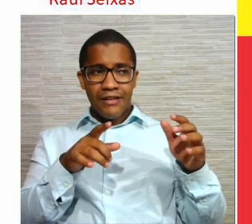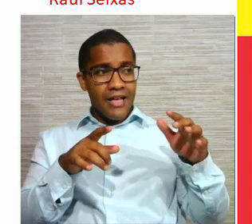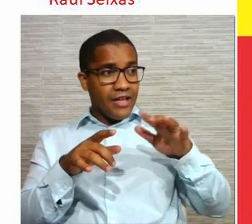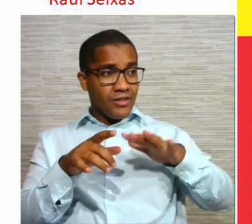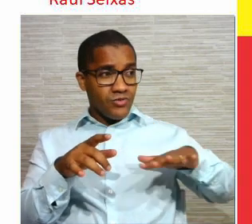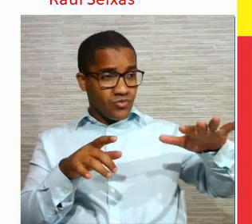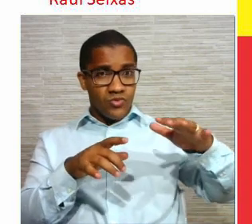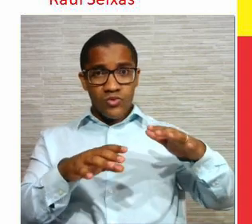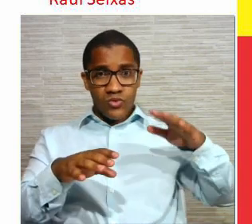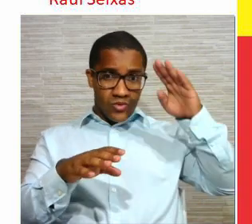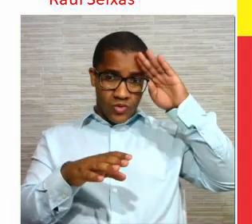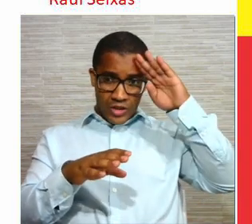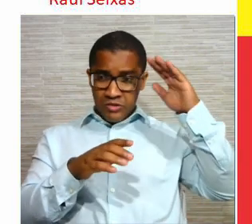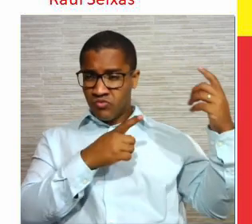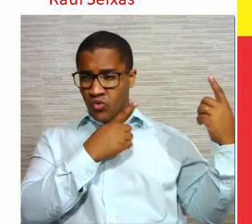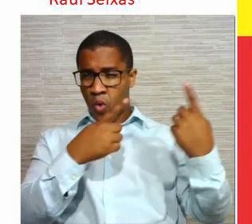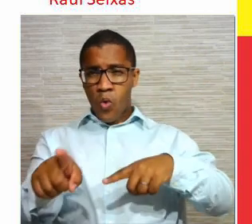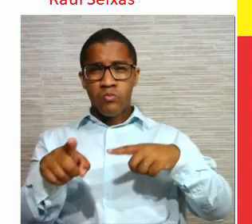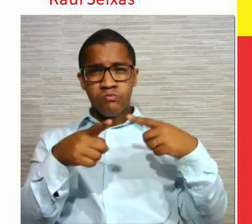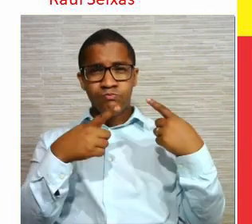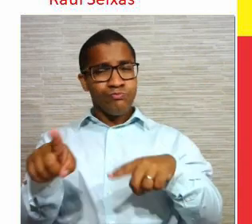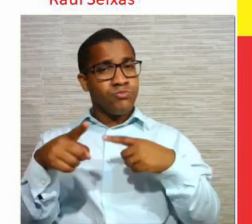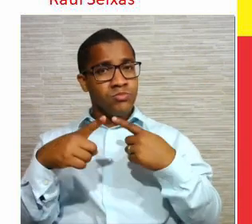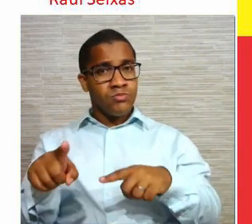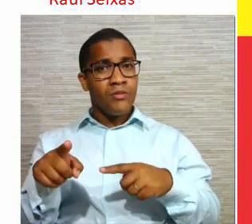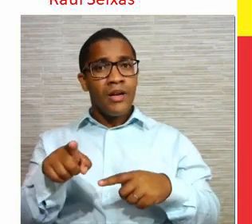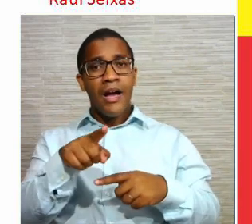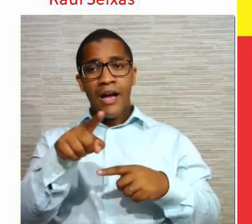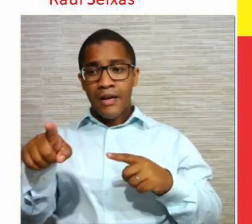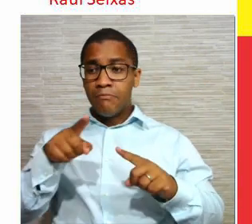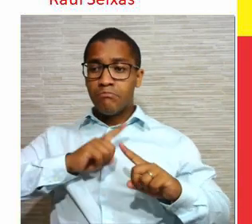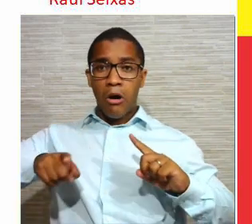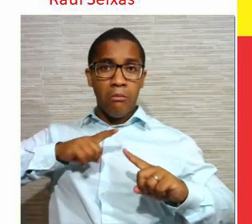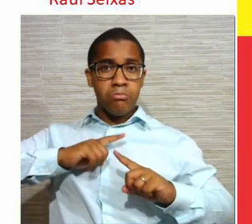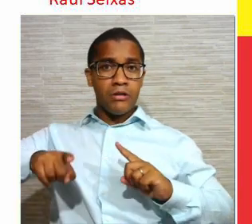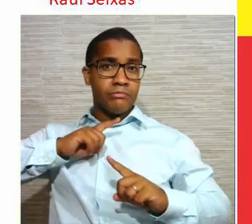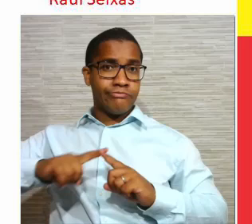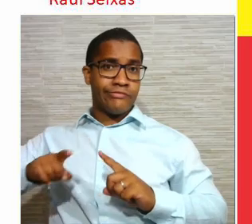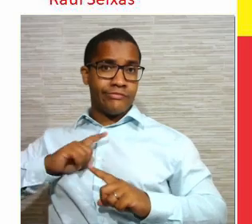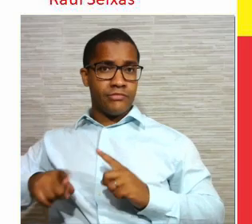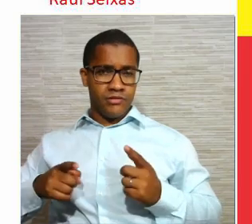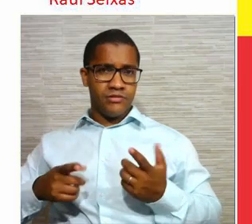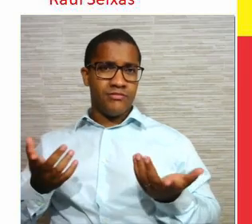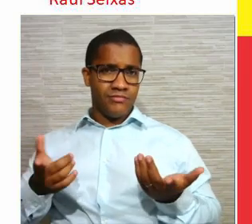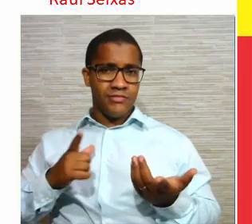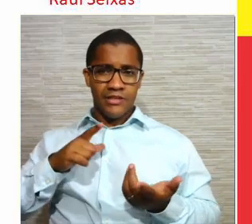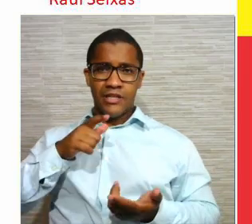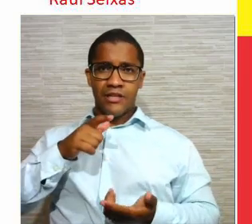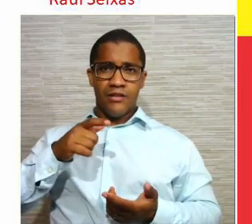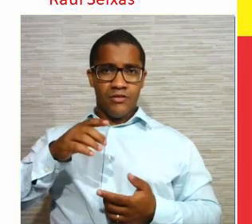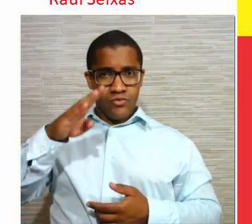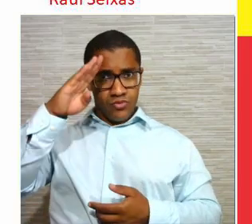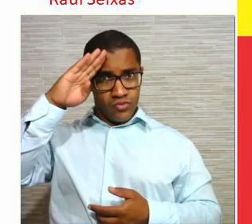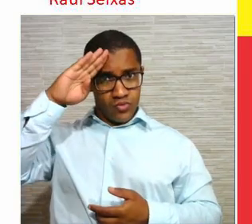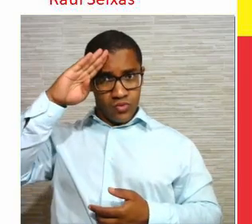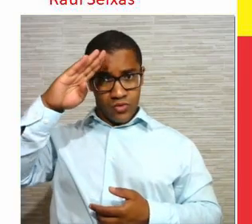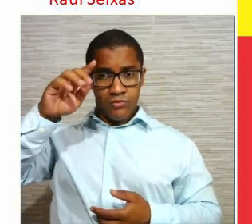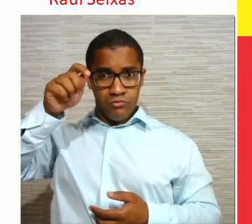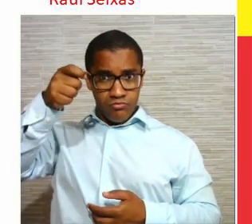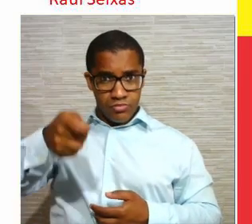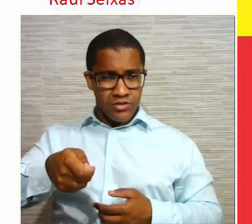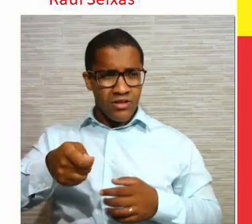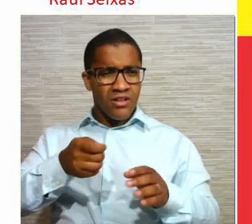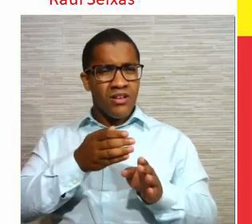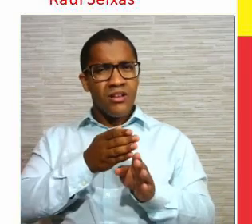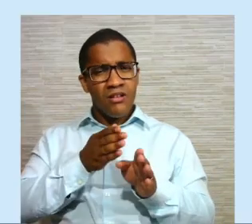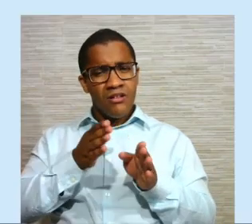Tendo como submeter suas músicas ao crivo da censura. Então, no período da ditadura, né, que foi de 64 a